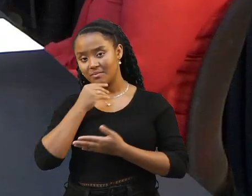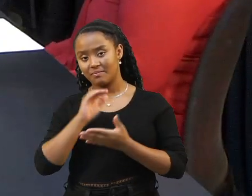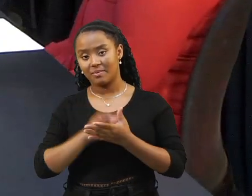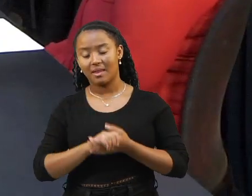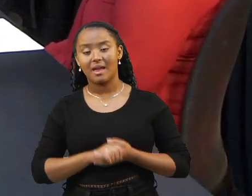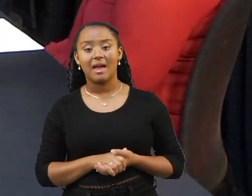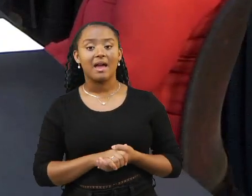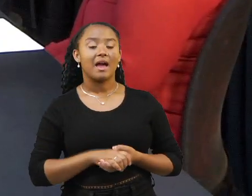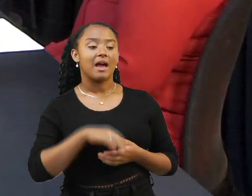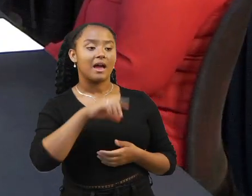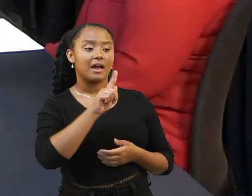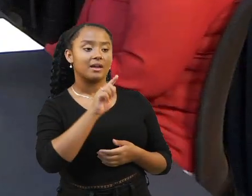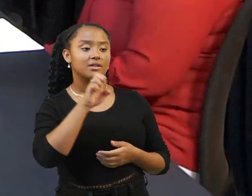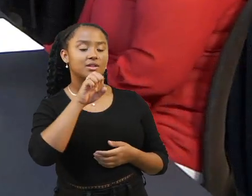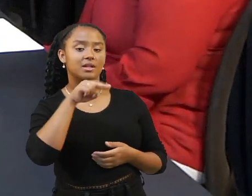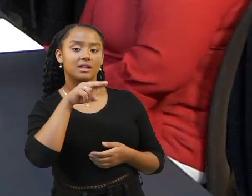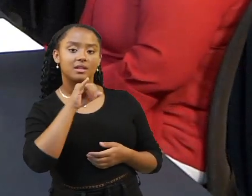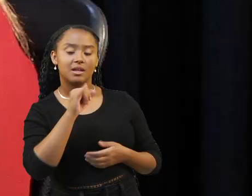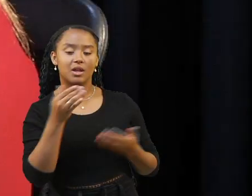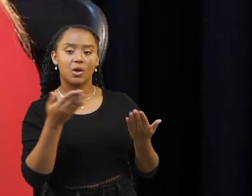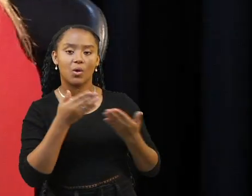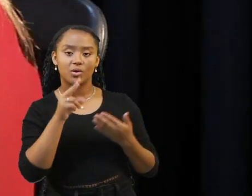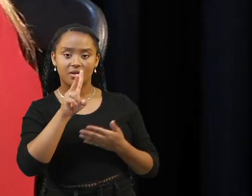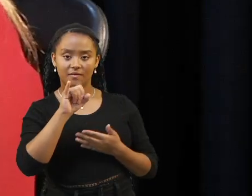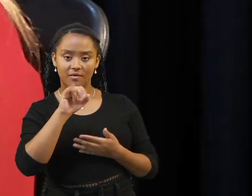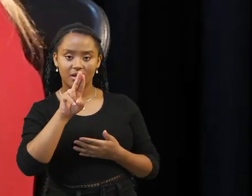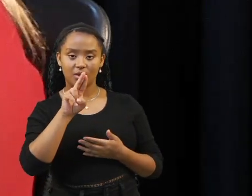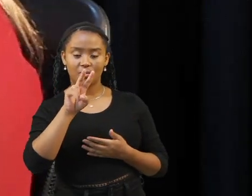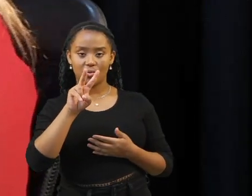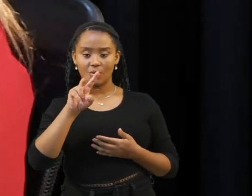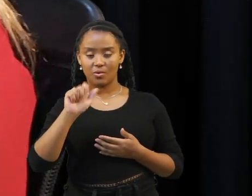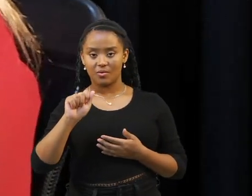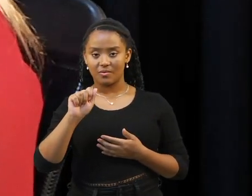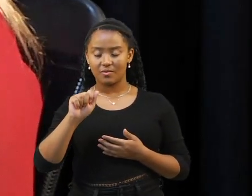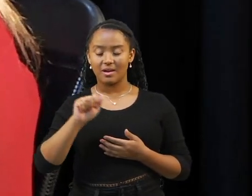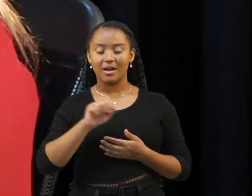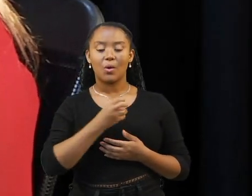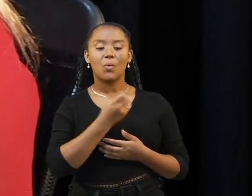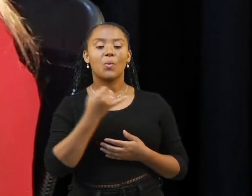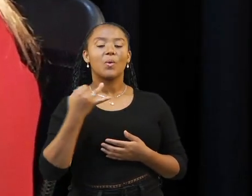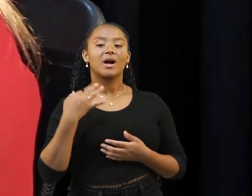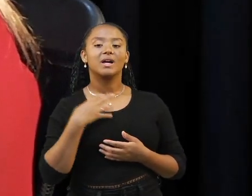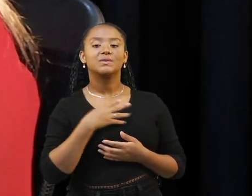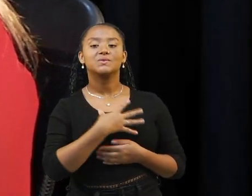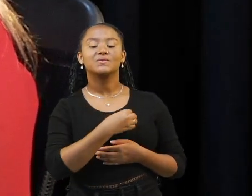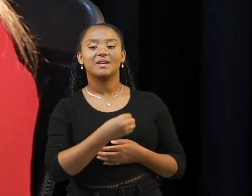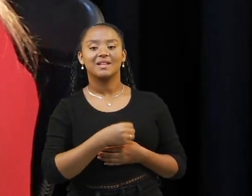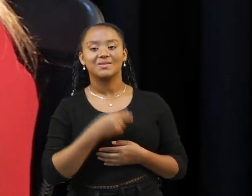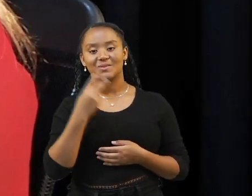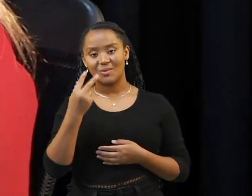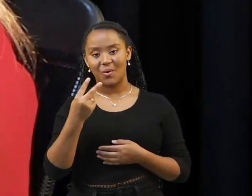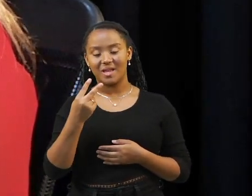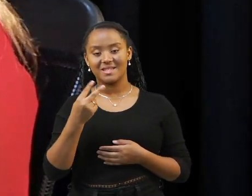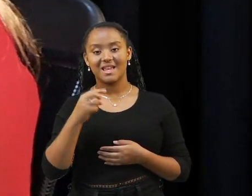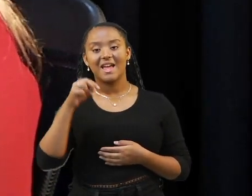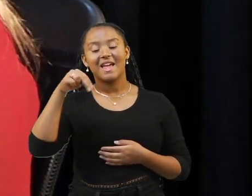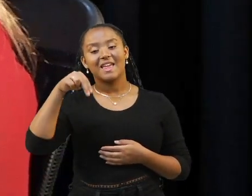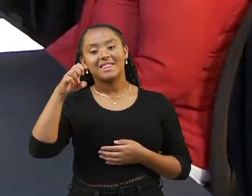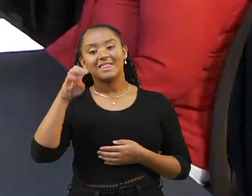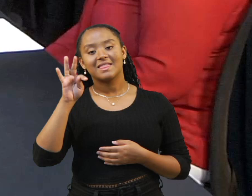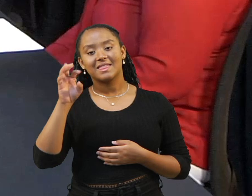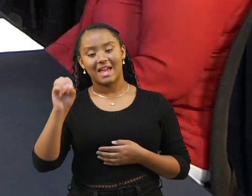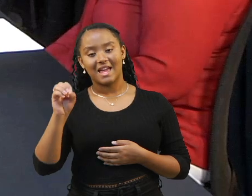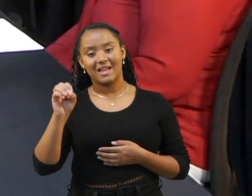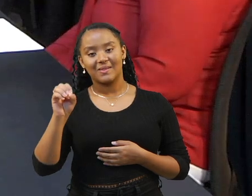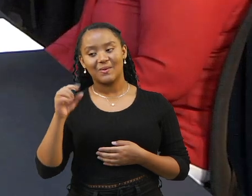gostei de fazer. A Geni hoje é viúva? Sim. Tem quantos filhos? 2. E netos? Só